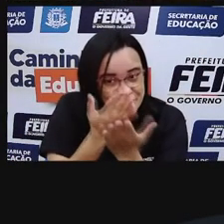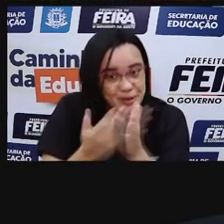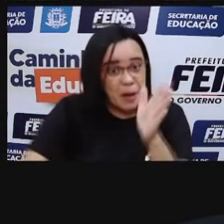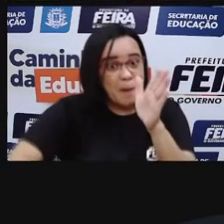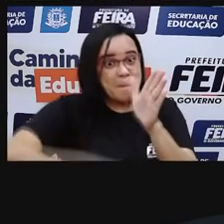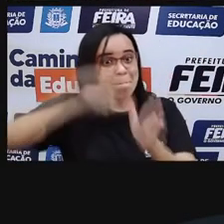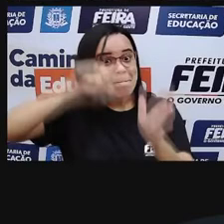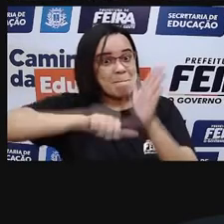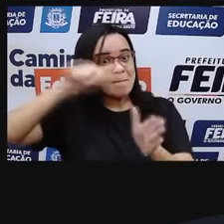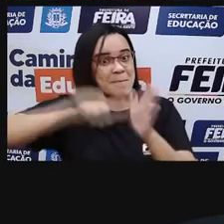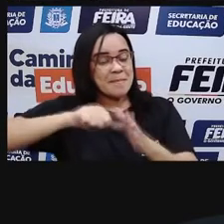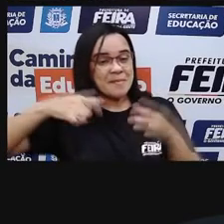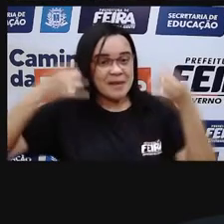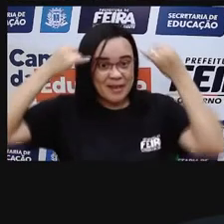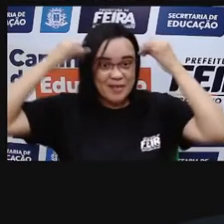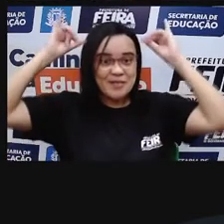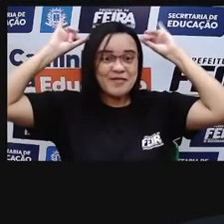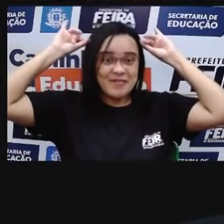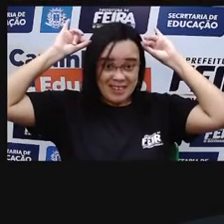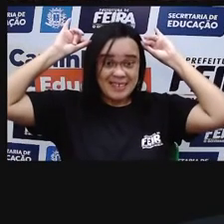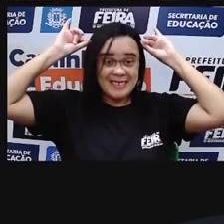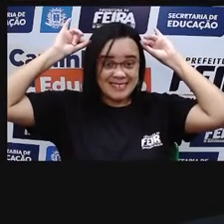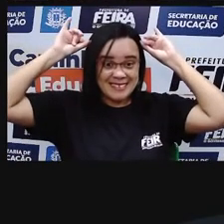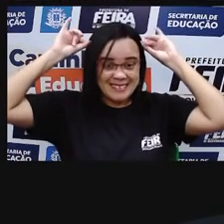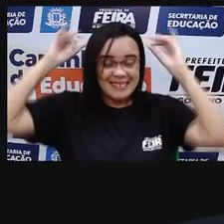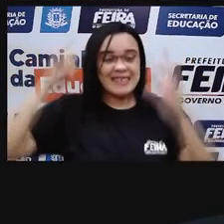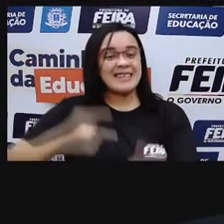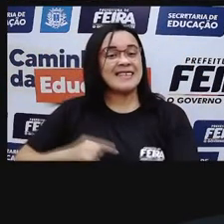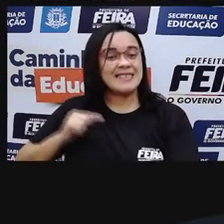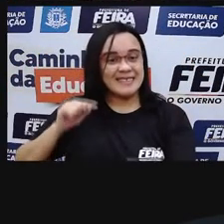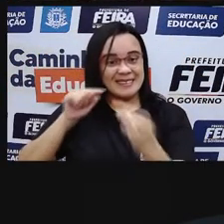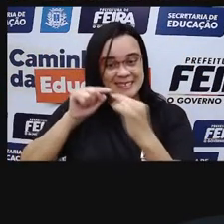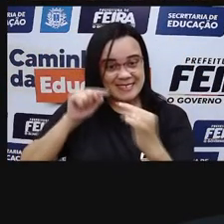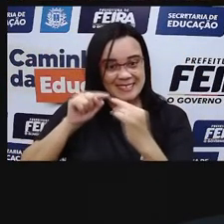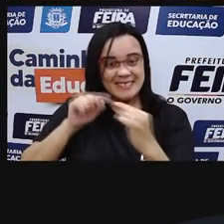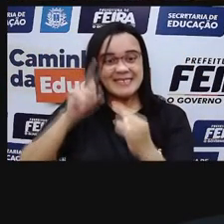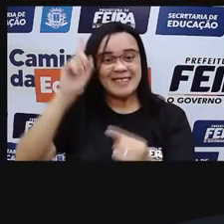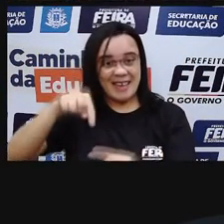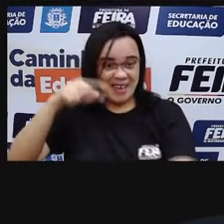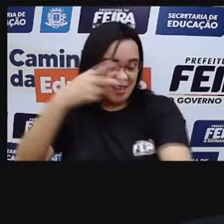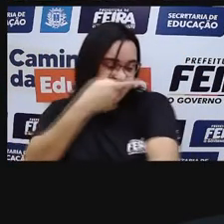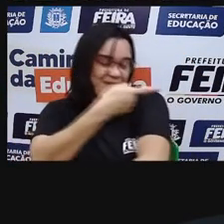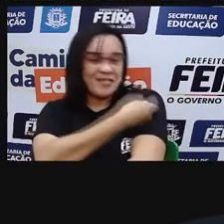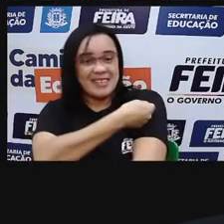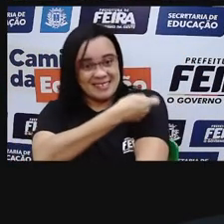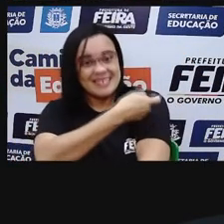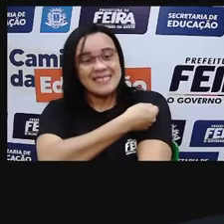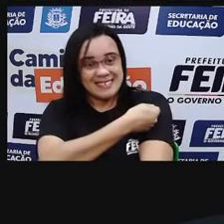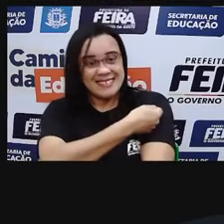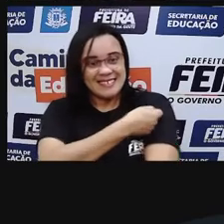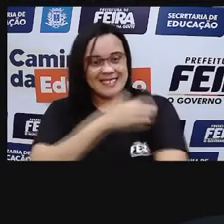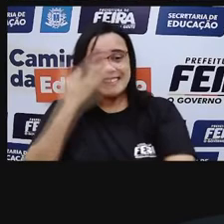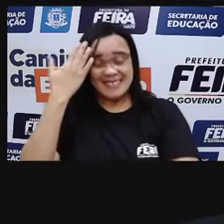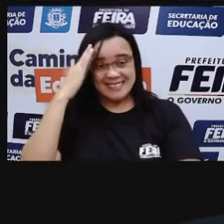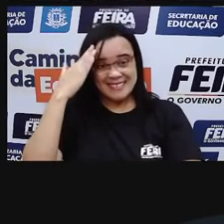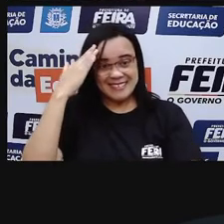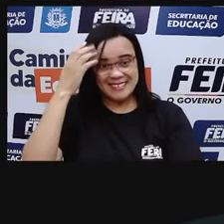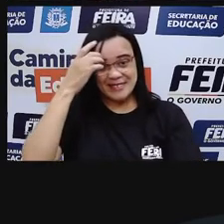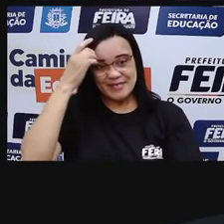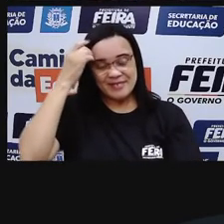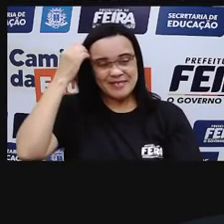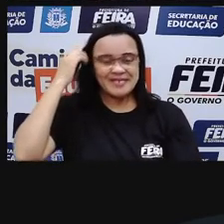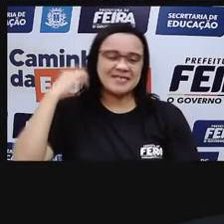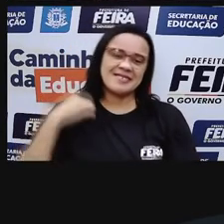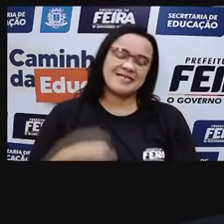hoje temos as vacinas, que surge então a primeira vacina. Entendido até aqui? Tranquilo? Tá, pro